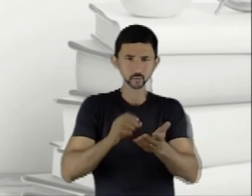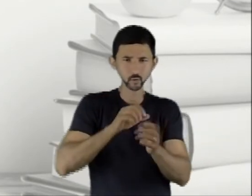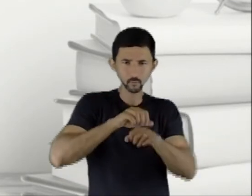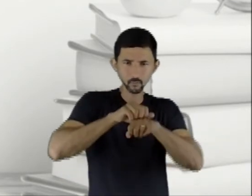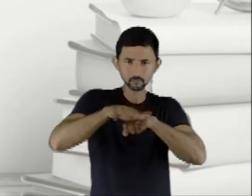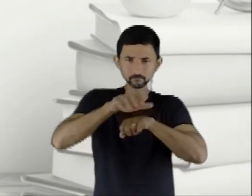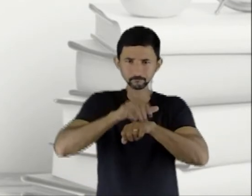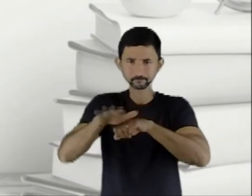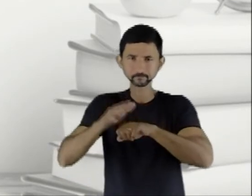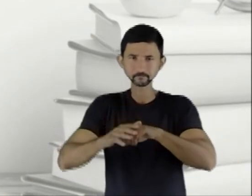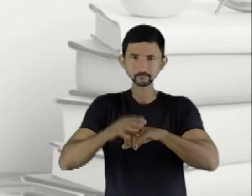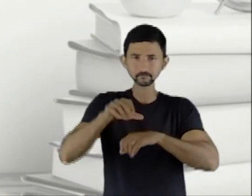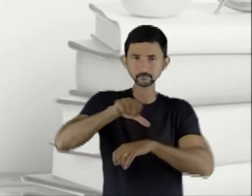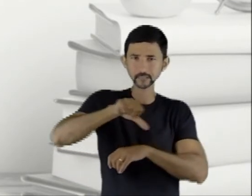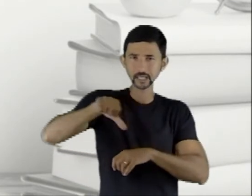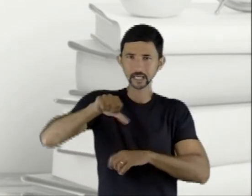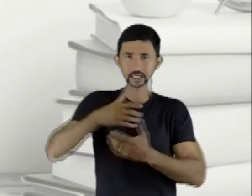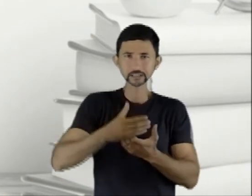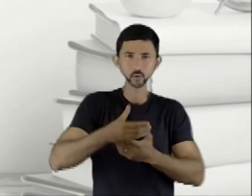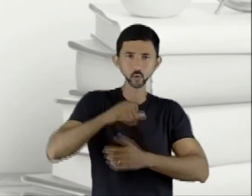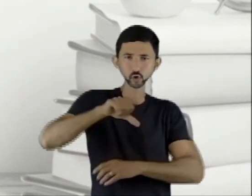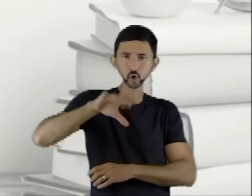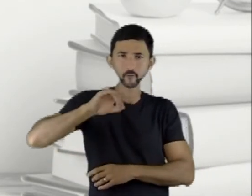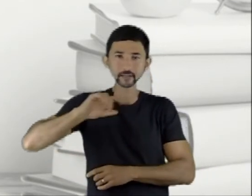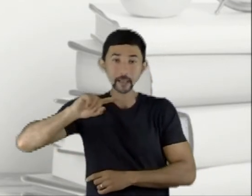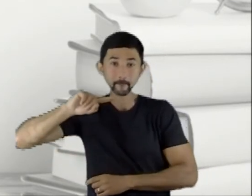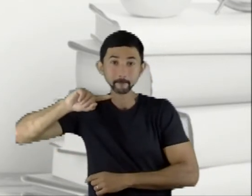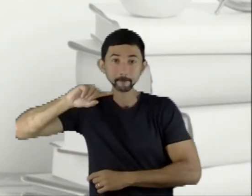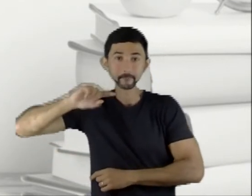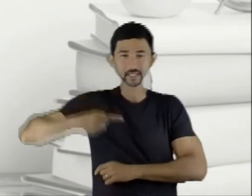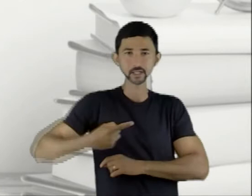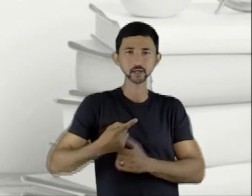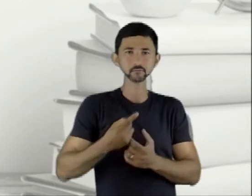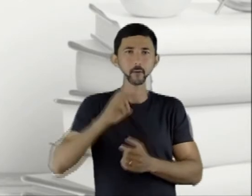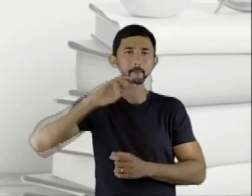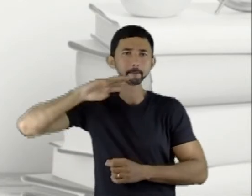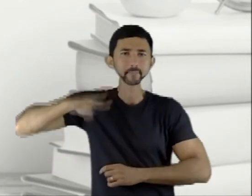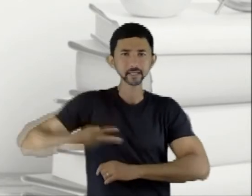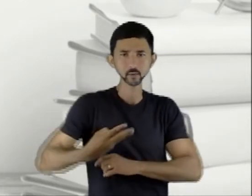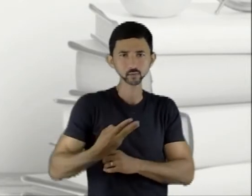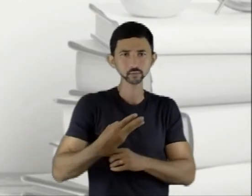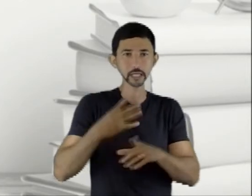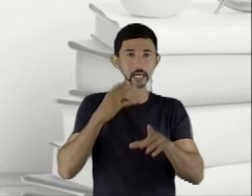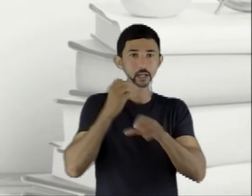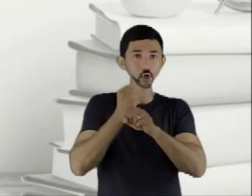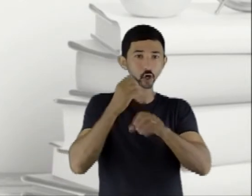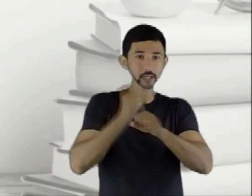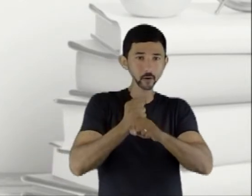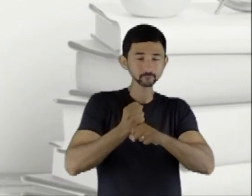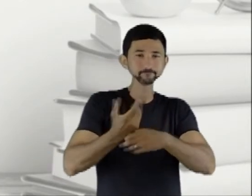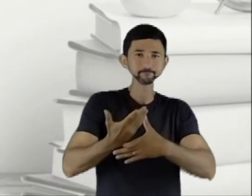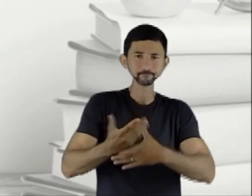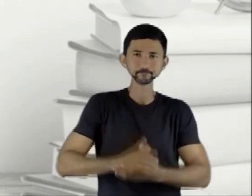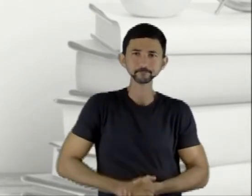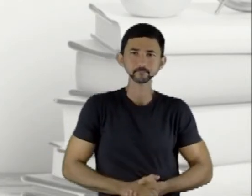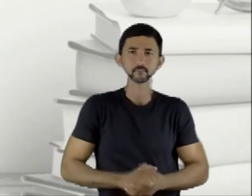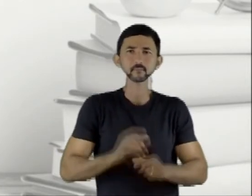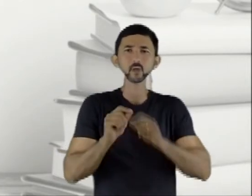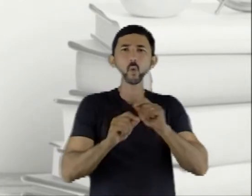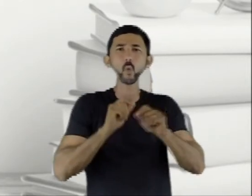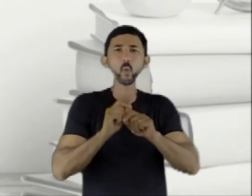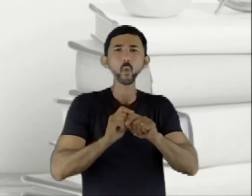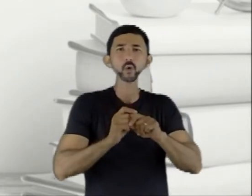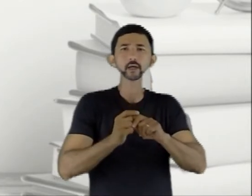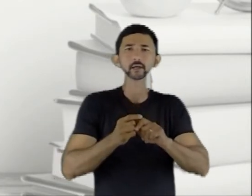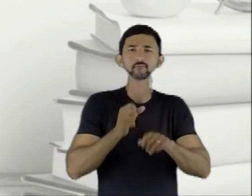exportação anual foi de 90 milhões de reais, certo? Total. O item brinquedos foi responsável por